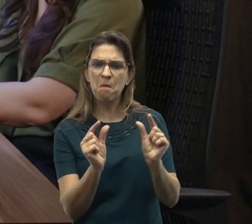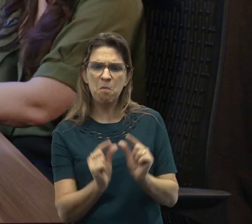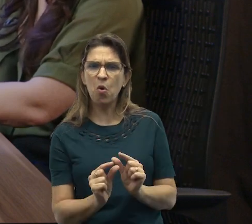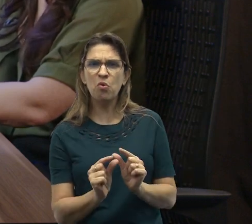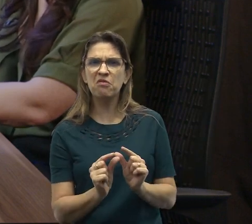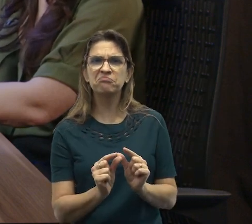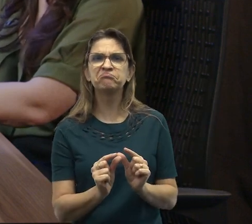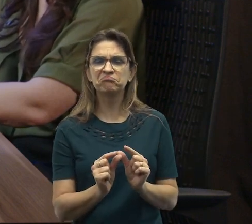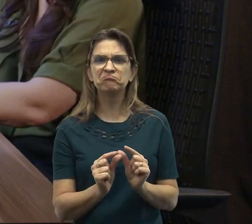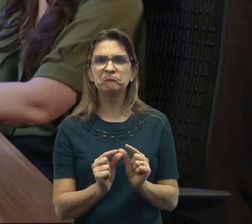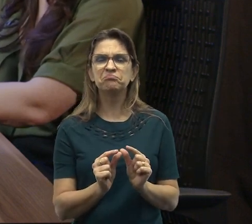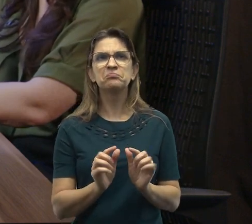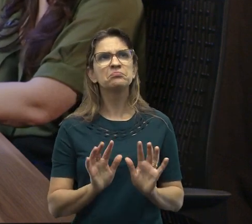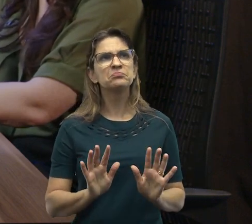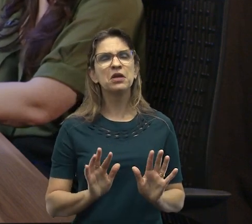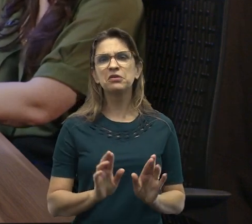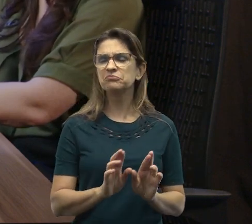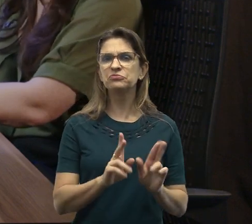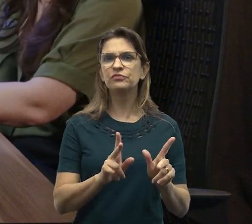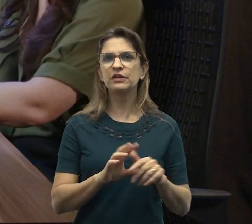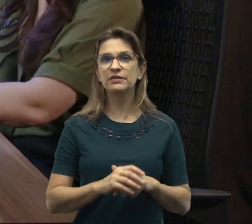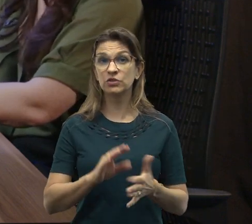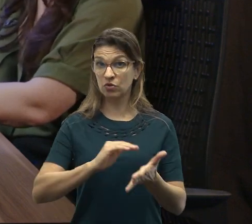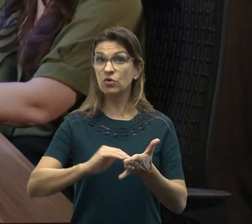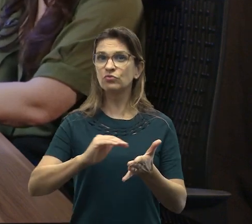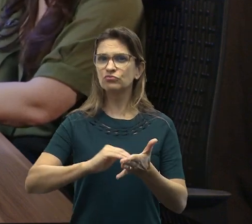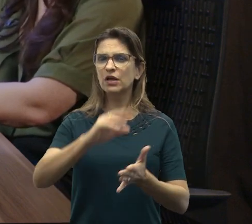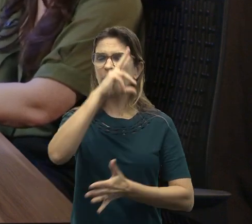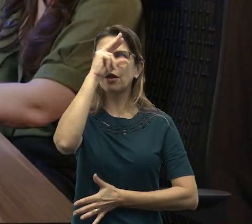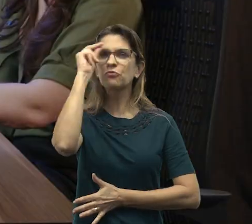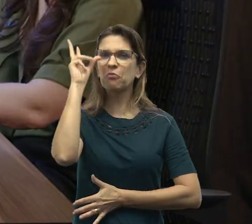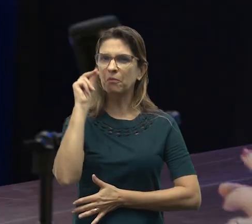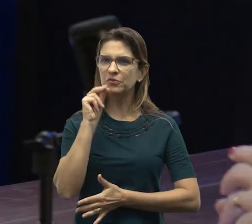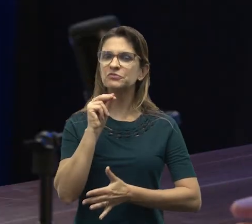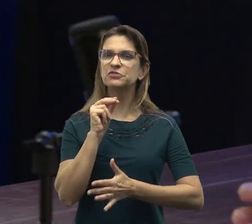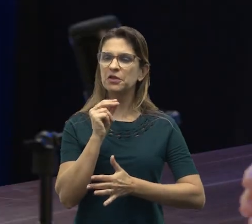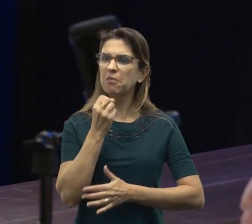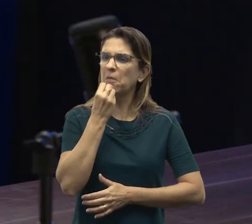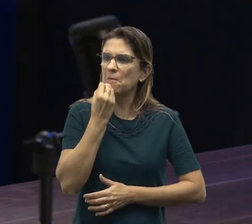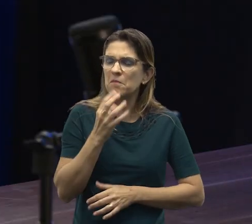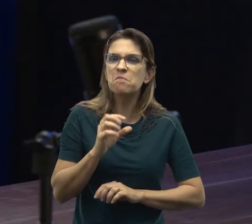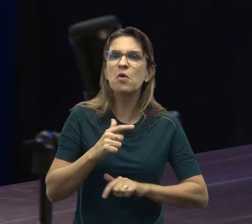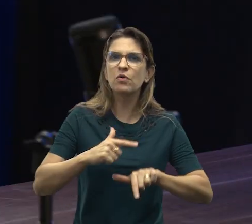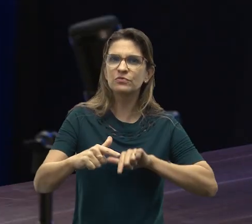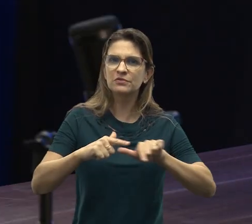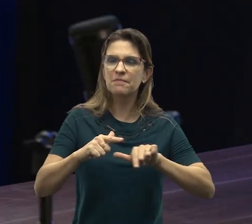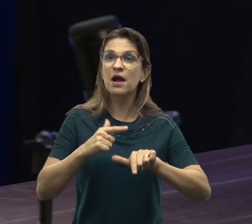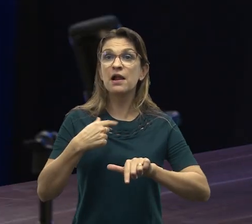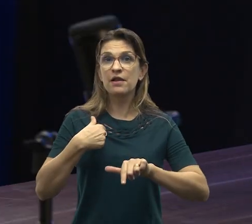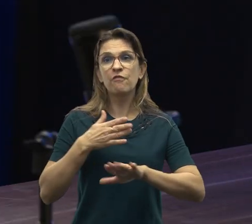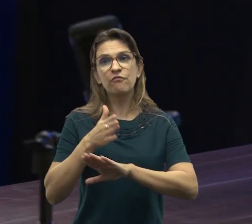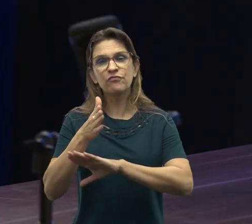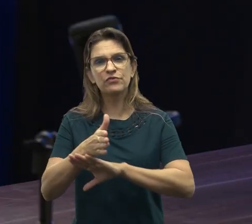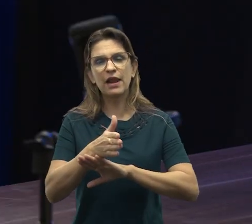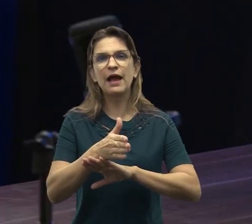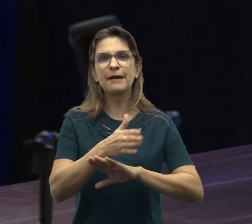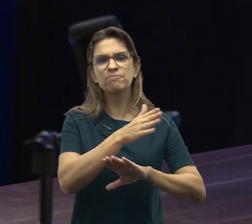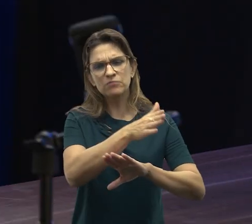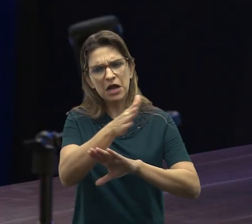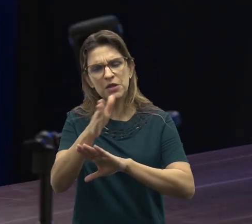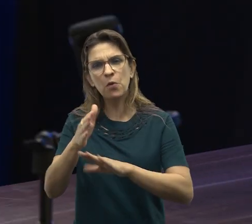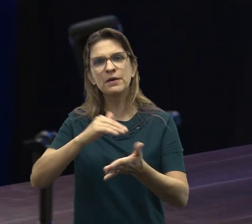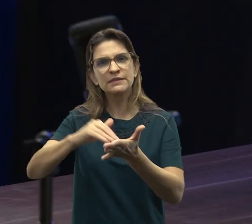pelo contrário, o secretário parece que fazer realmente um bom trabalho. Eu fui fazer a visita às secretarias e fui muito bem atendido, muito